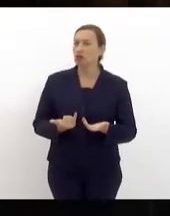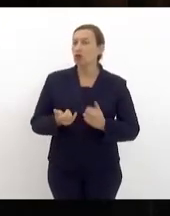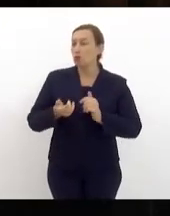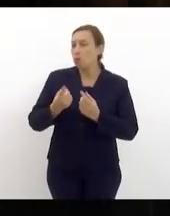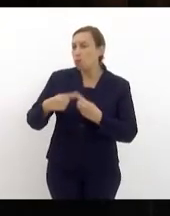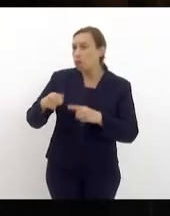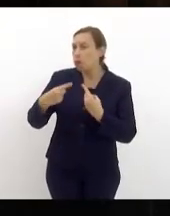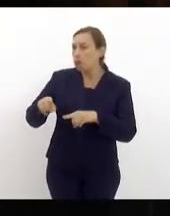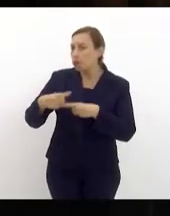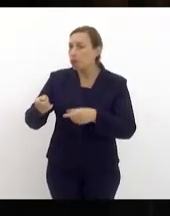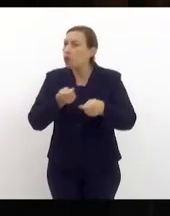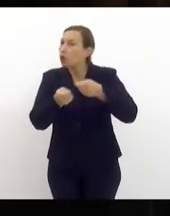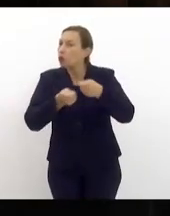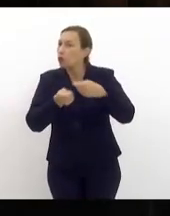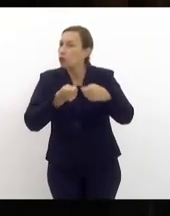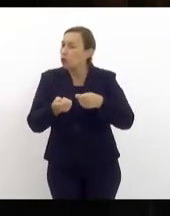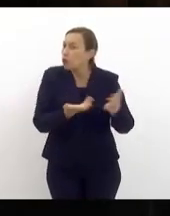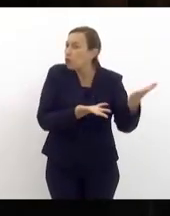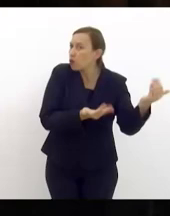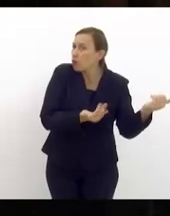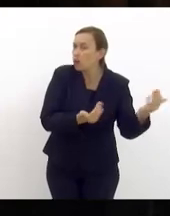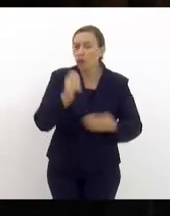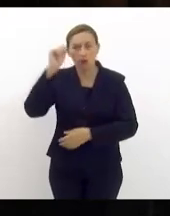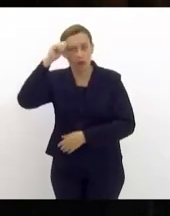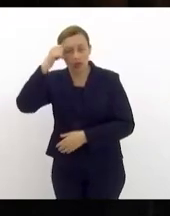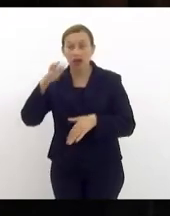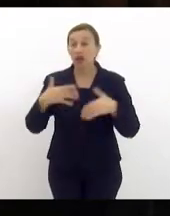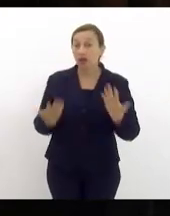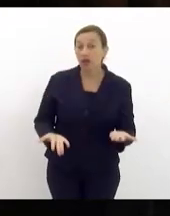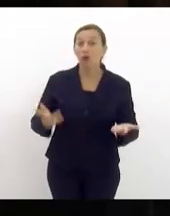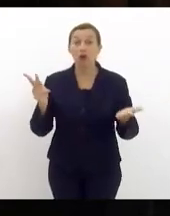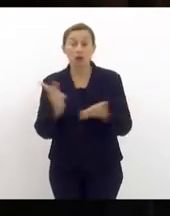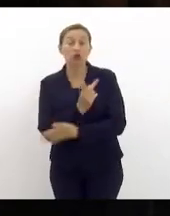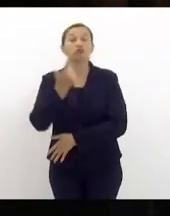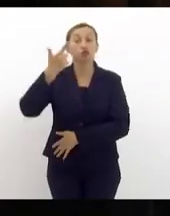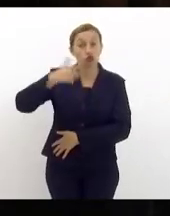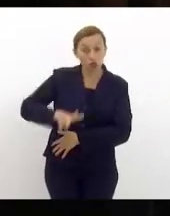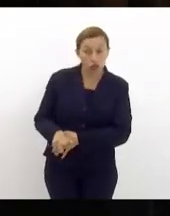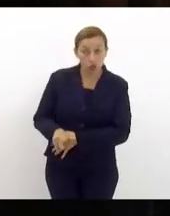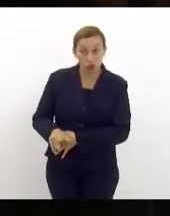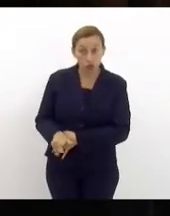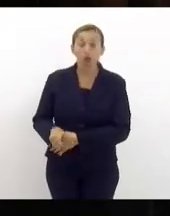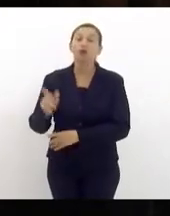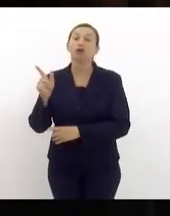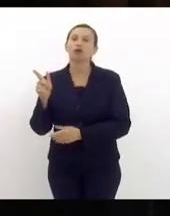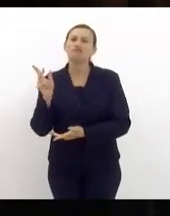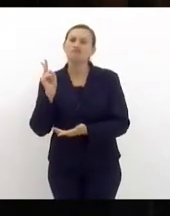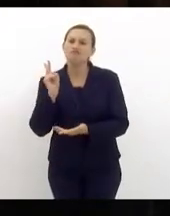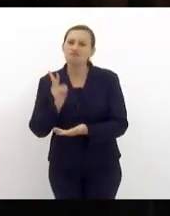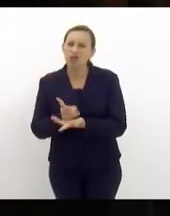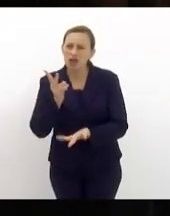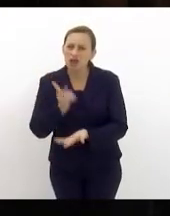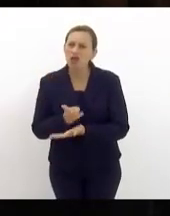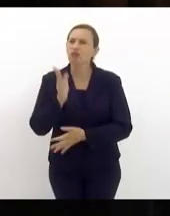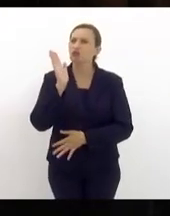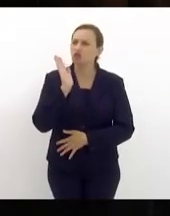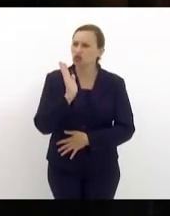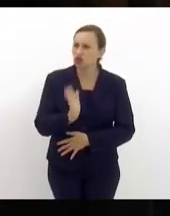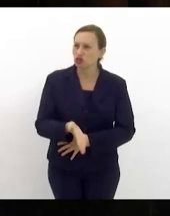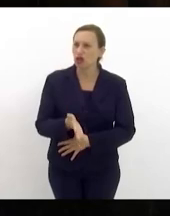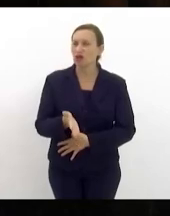perseguição e controle da nossa juventude preta. Então, aconteceu de novo, mesmo que ele já